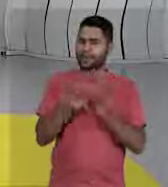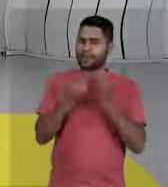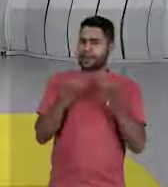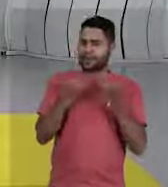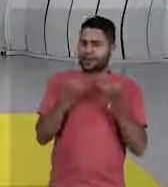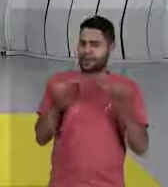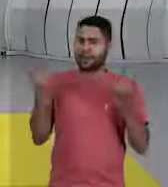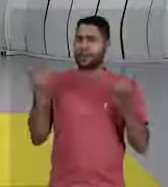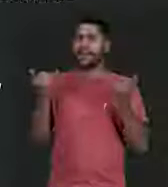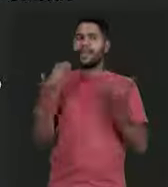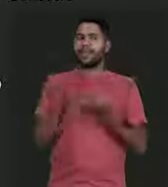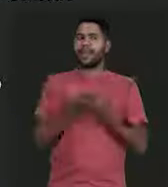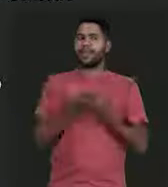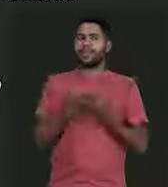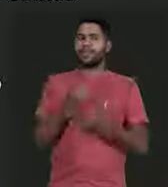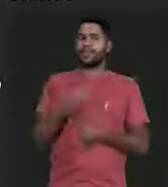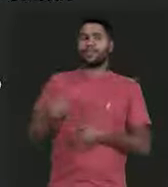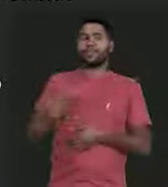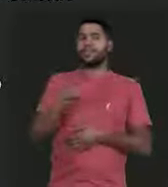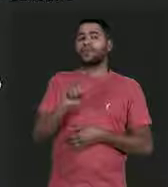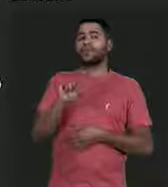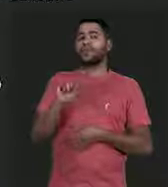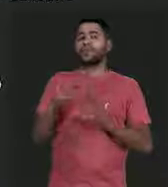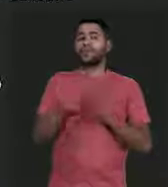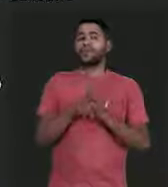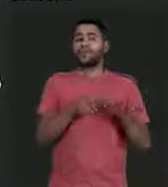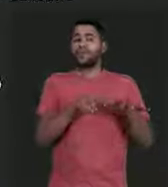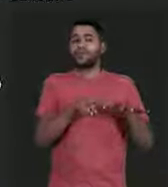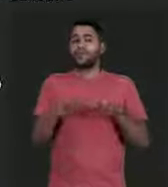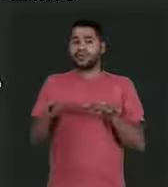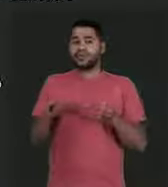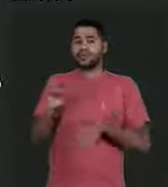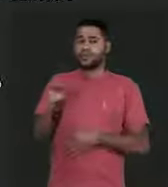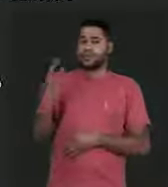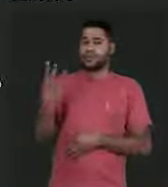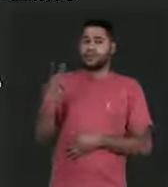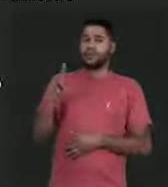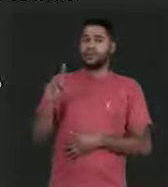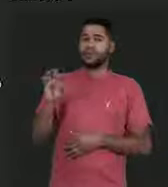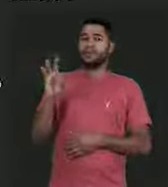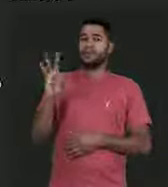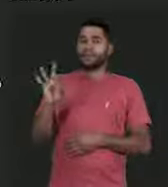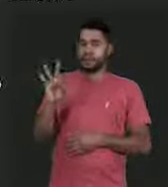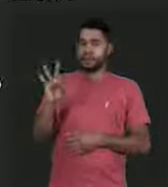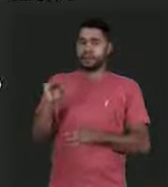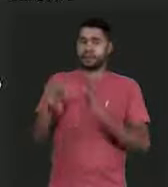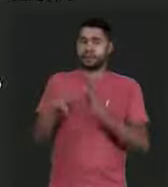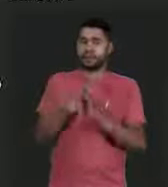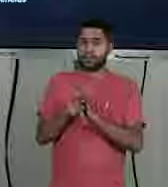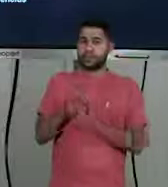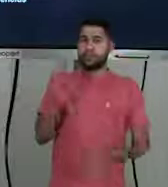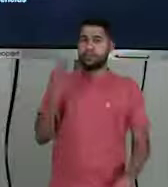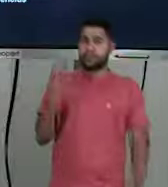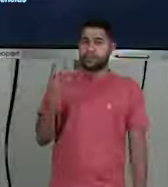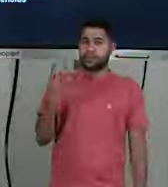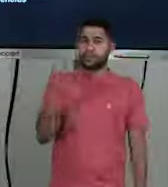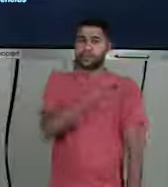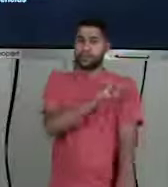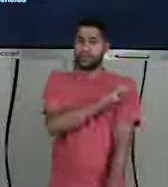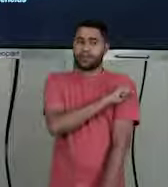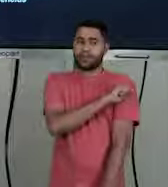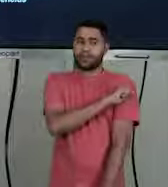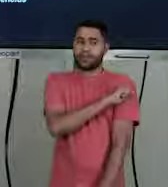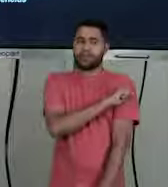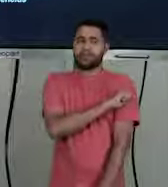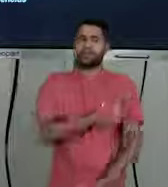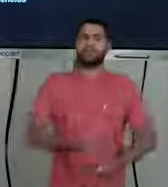eletricidade. Essa aula vocês vão encontrar lá na semana 4 do PET, volume 4, do 8º ano